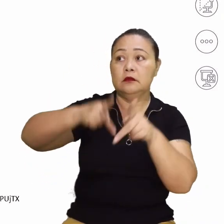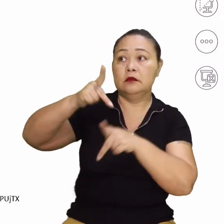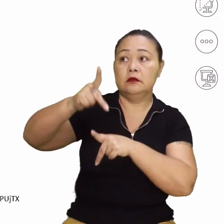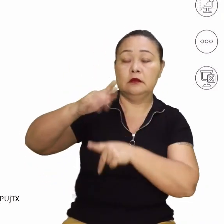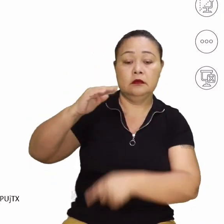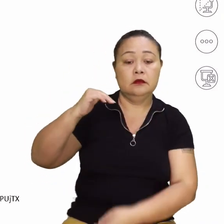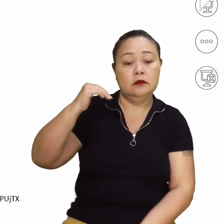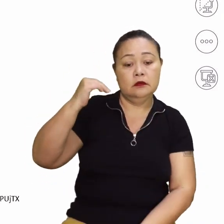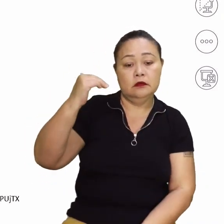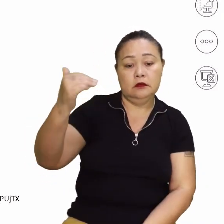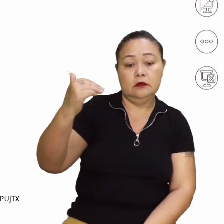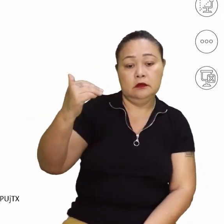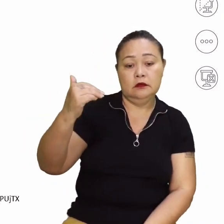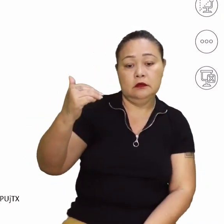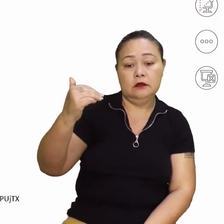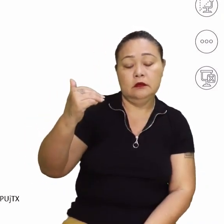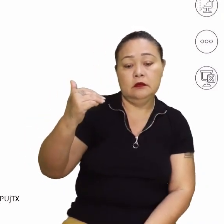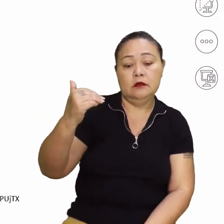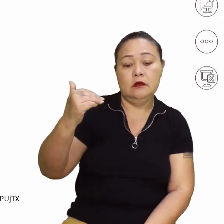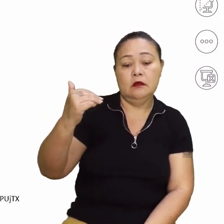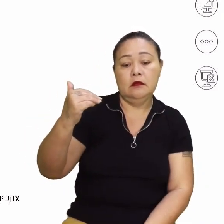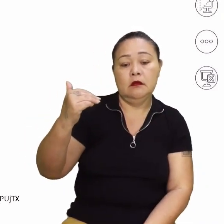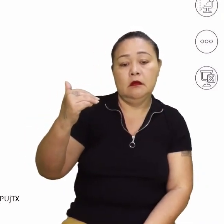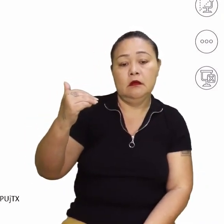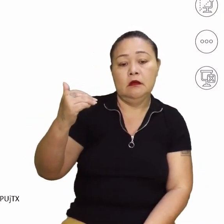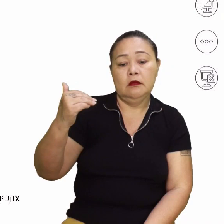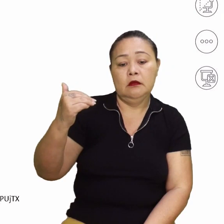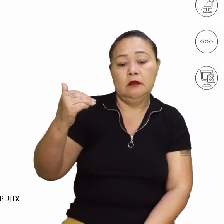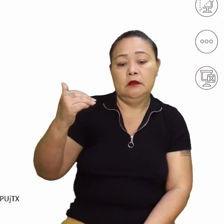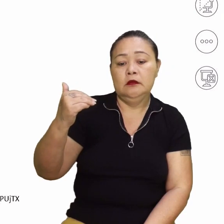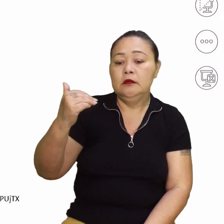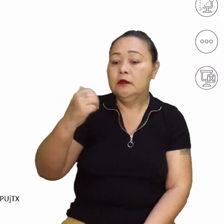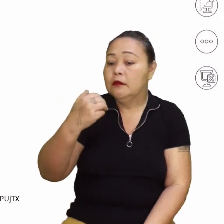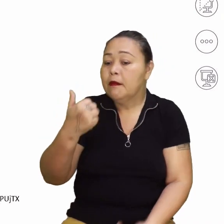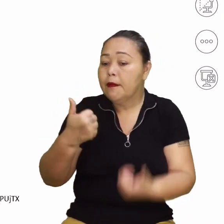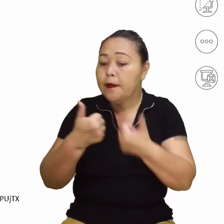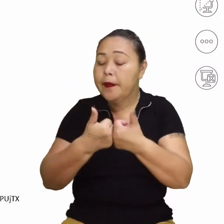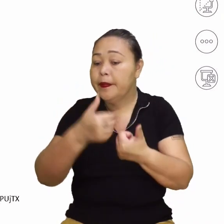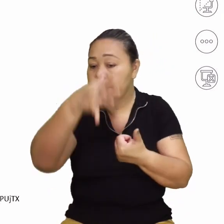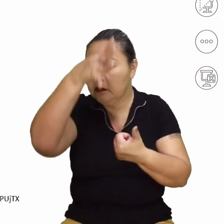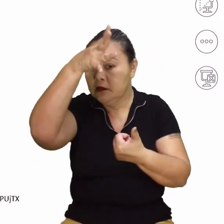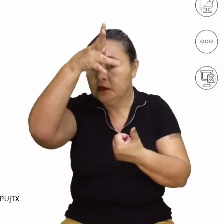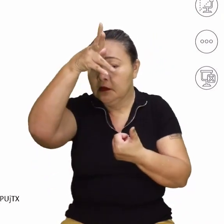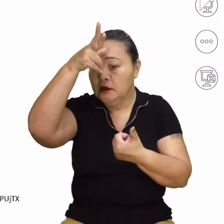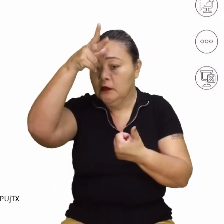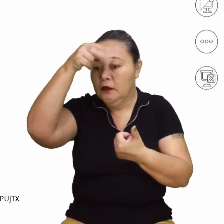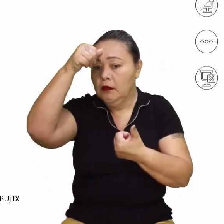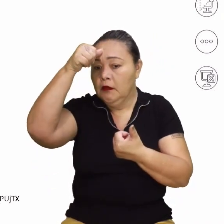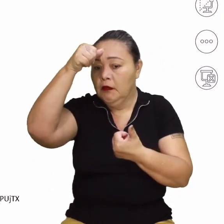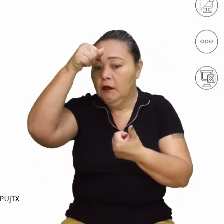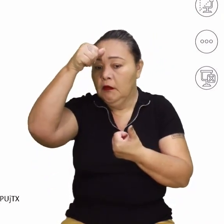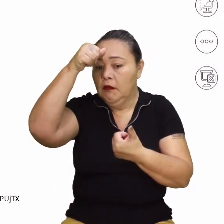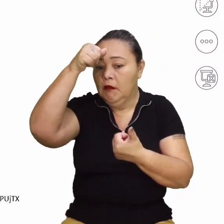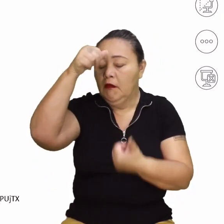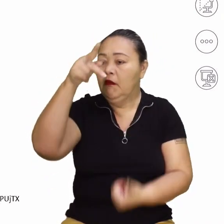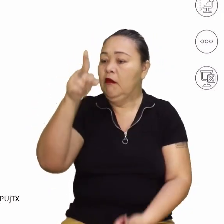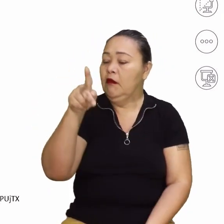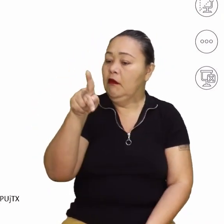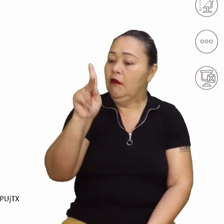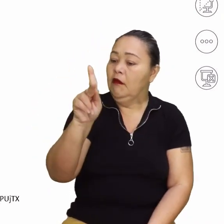aqui na ponta alá já chegando no Amazonas Olha só o povo